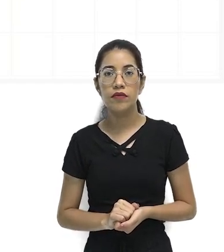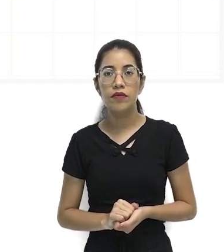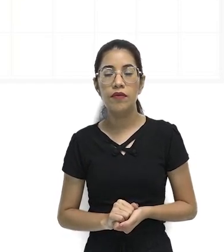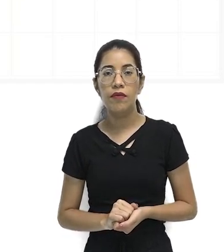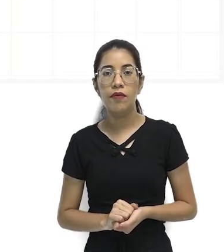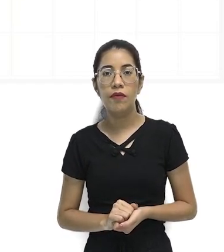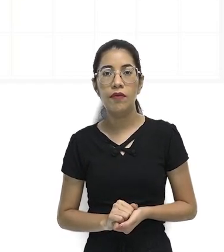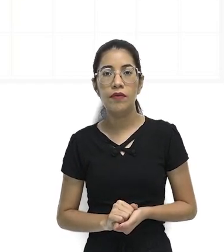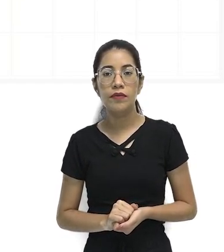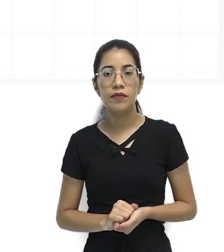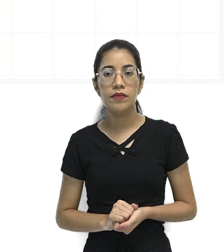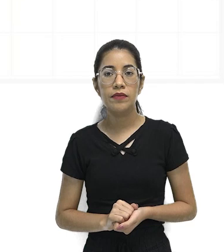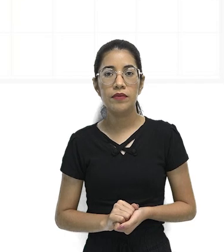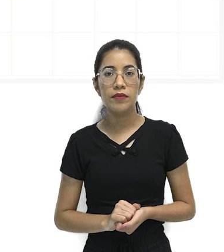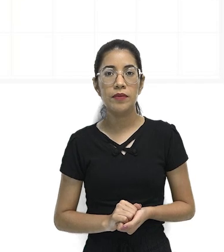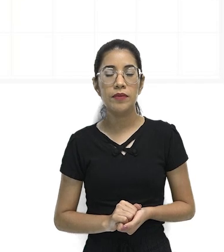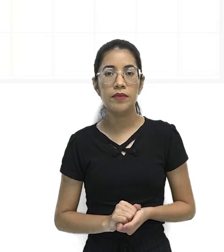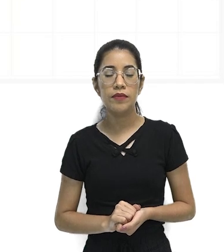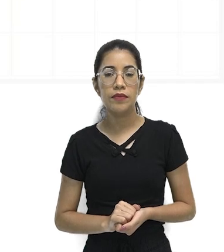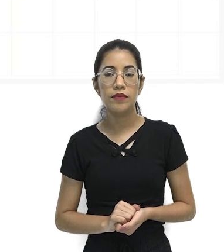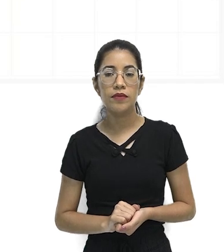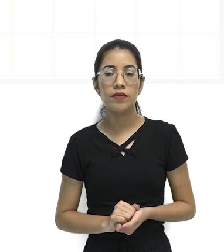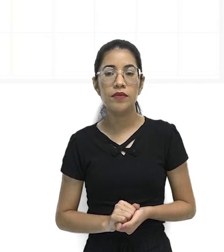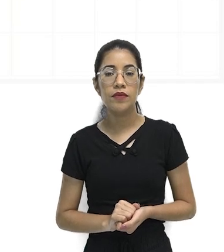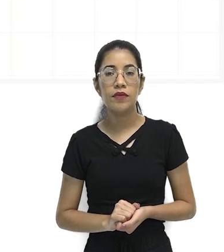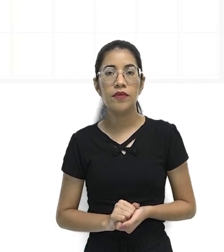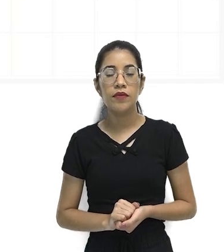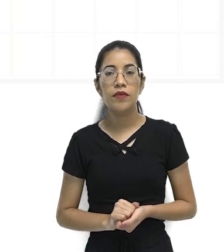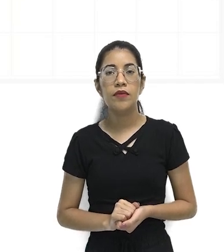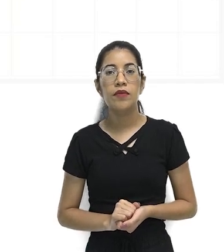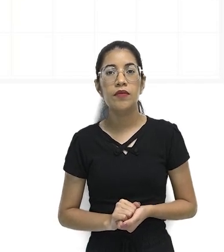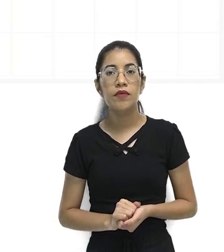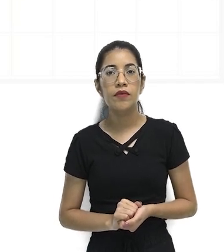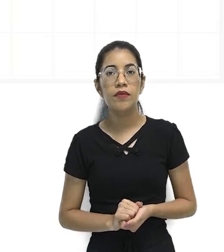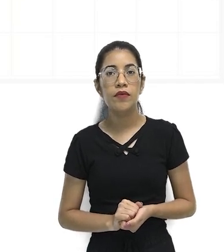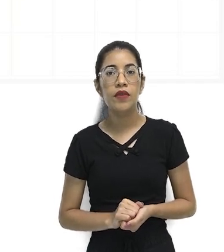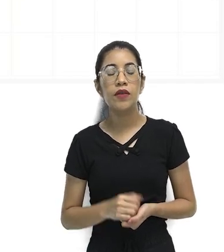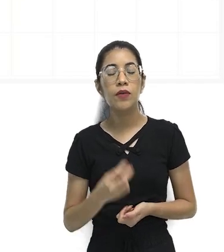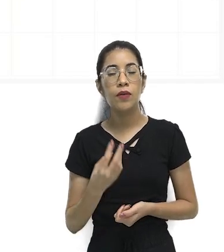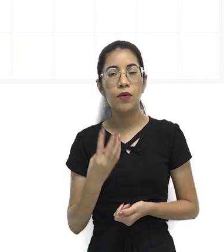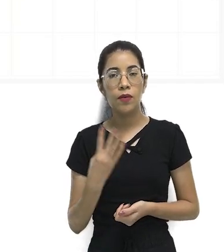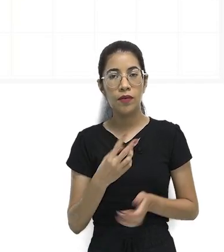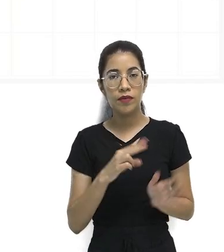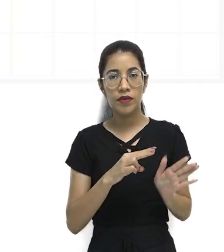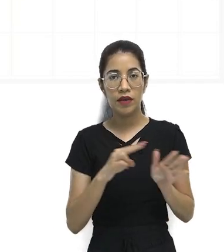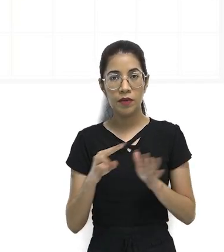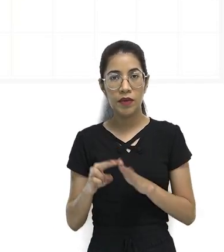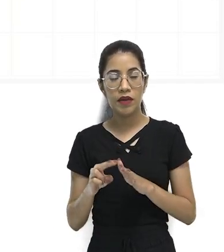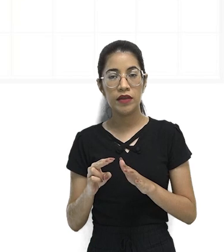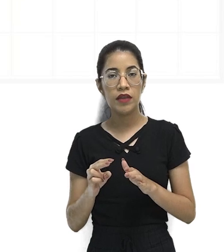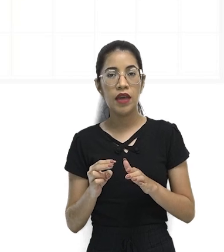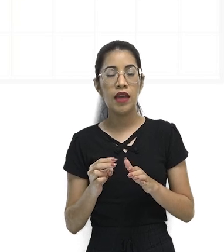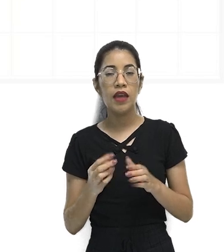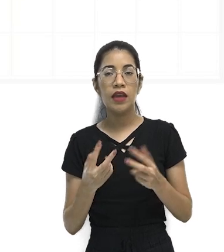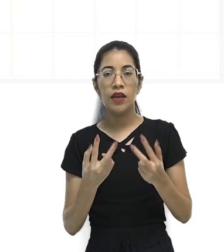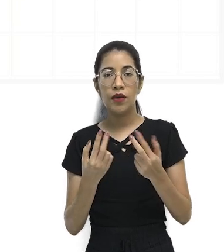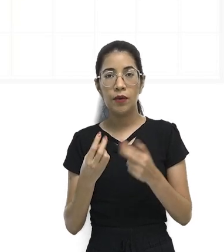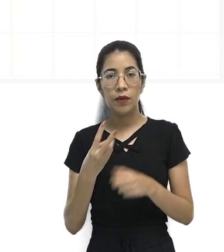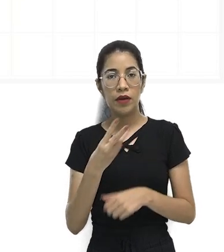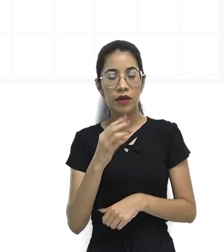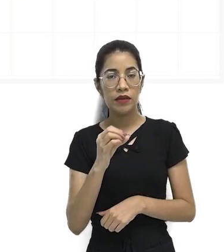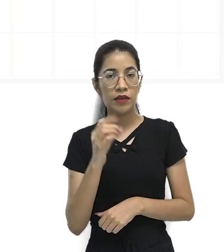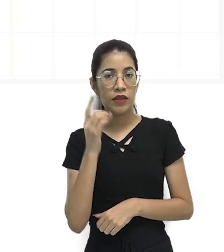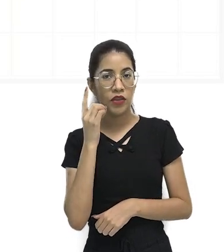Não, 4 semanas cabem dentro de 30 dias, tá? 4 semanas cabem dentro de 30 dias. Se eu